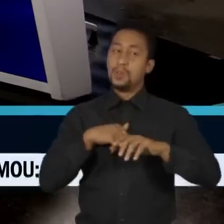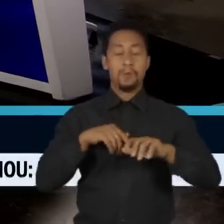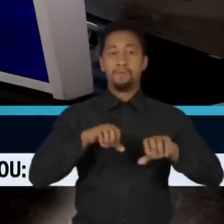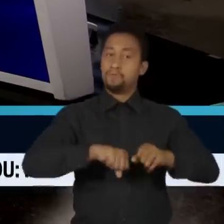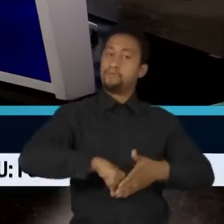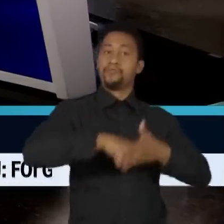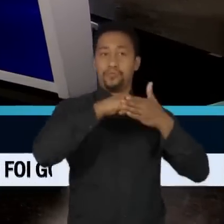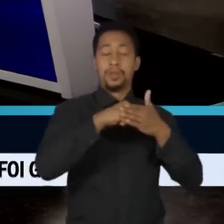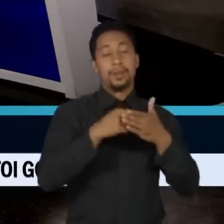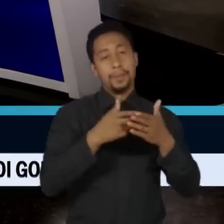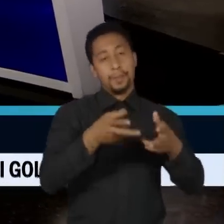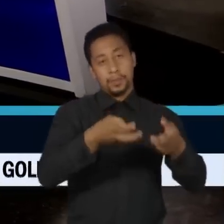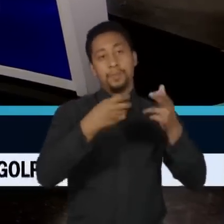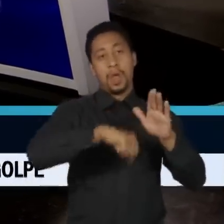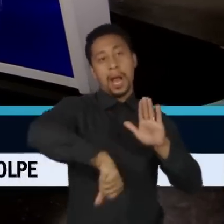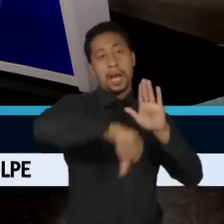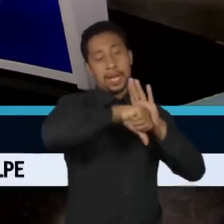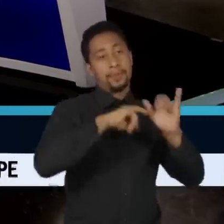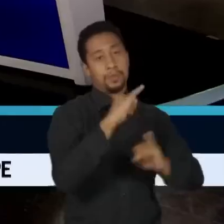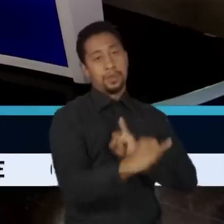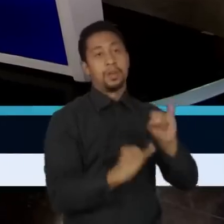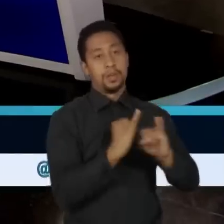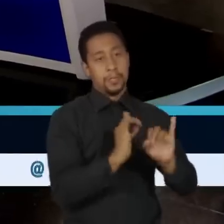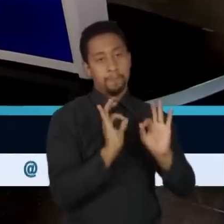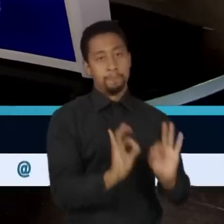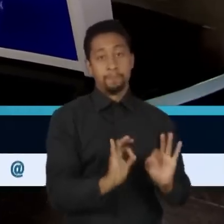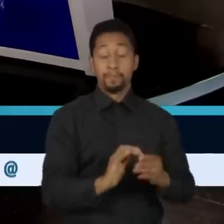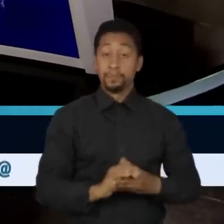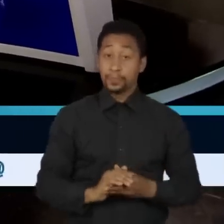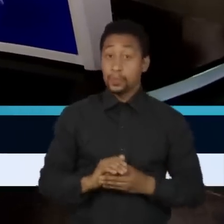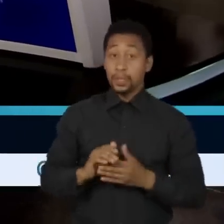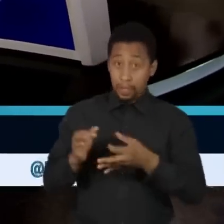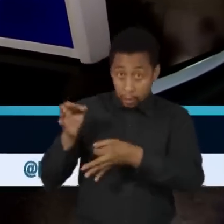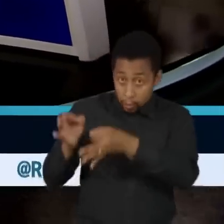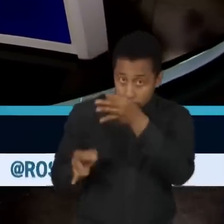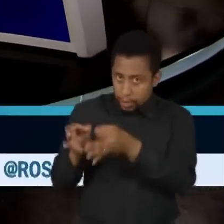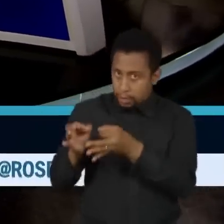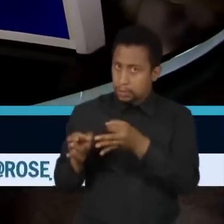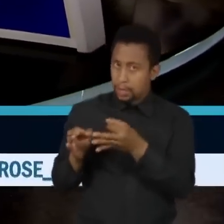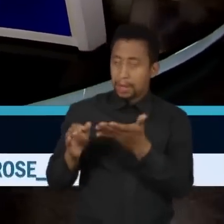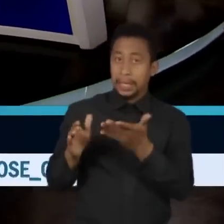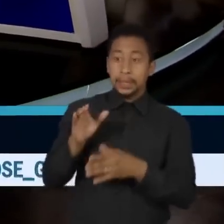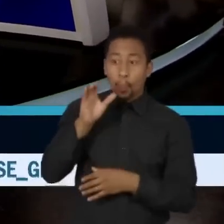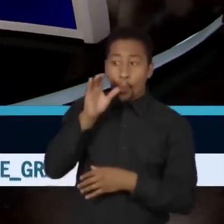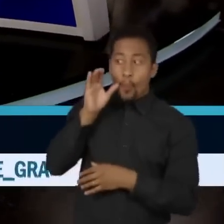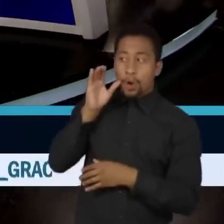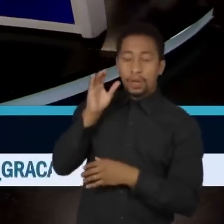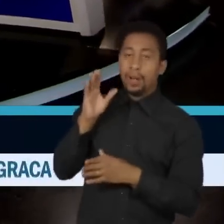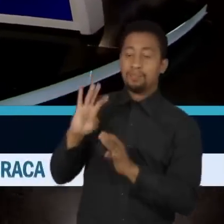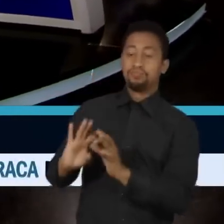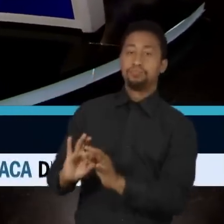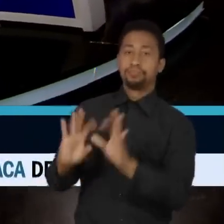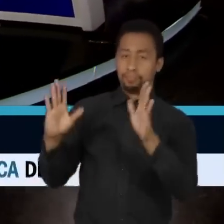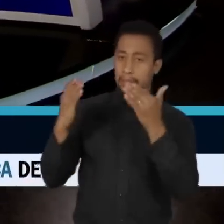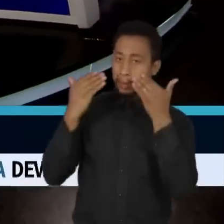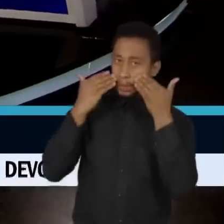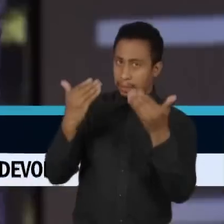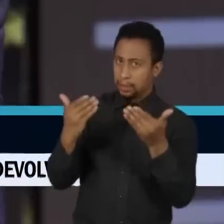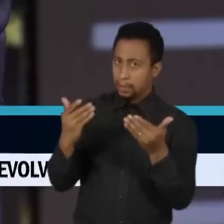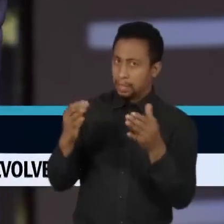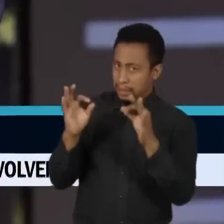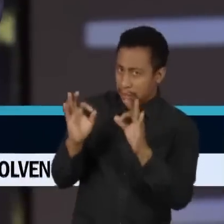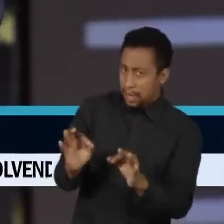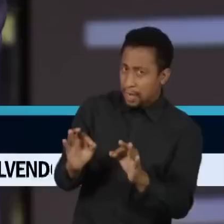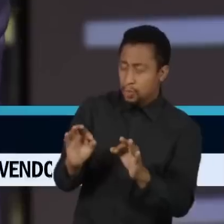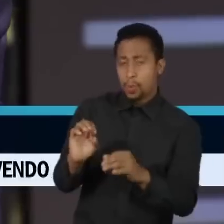Bom, Vila, algo justifica a atitude da juíza de retirar o sigilo da investigação? Foi uma ideia correta ou equivocada?